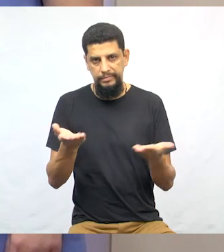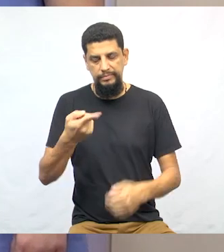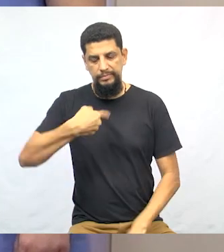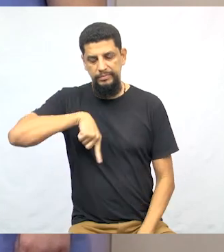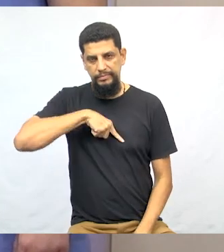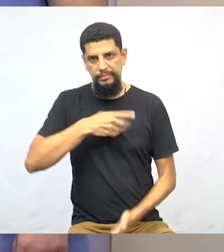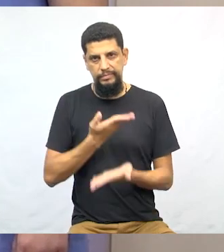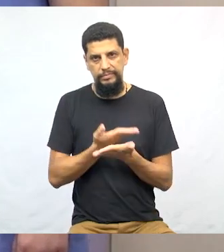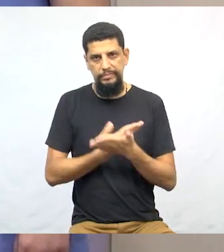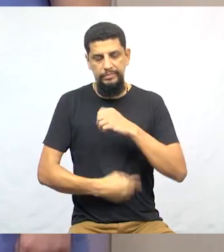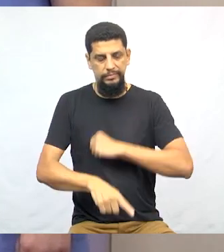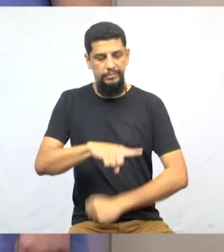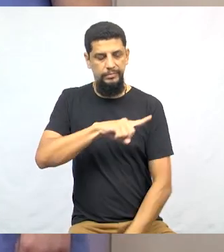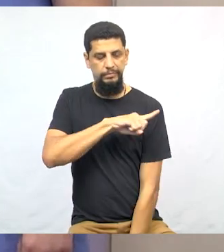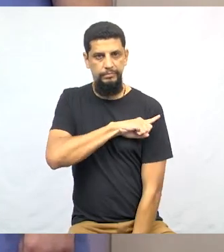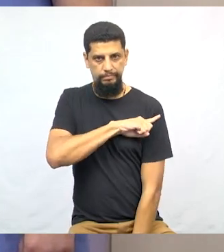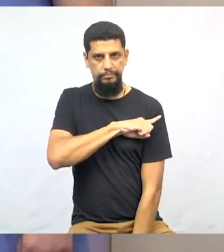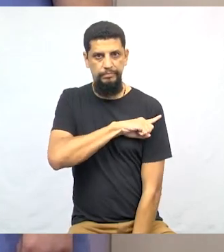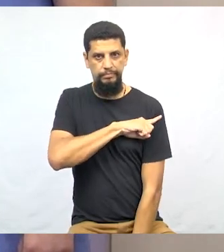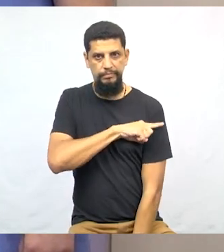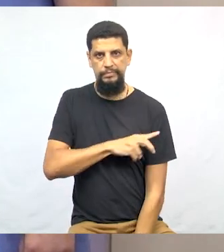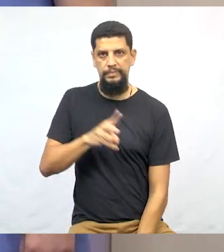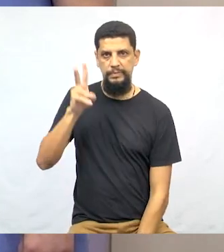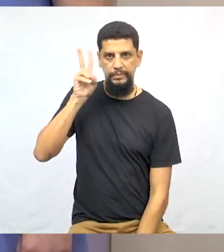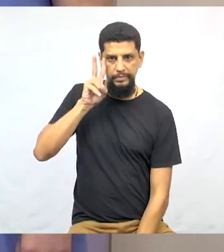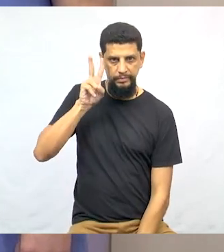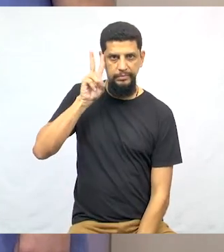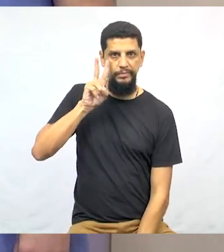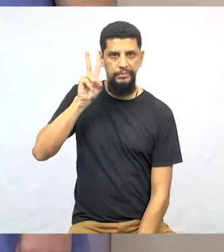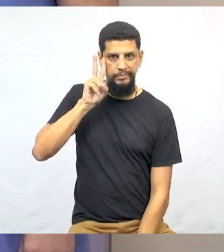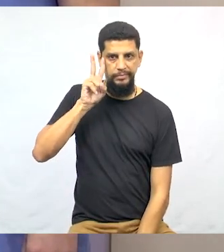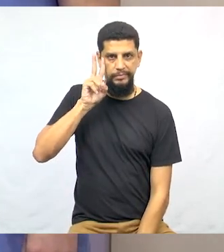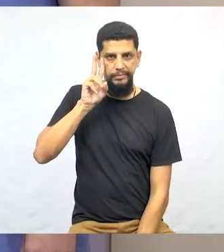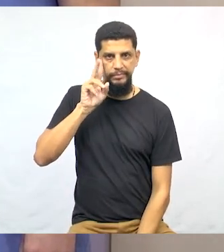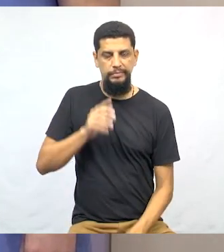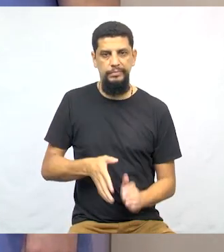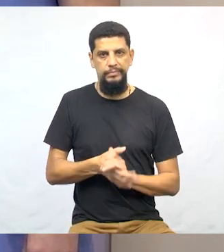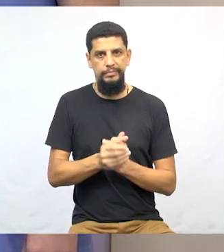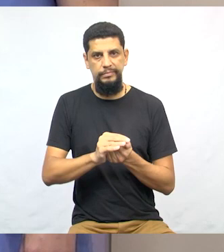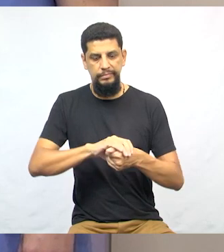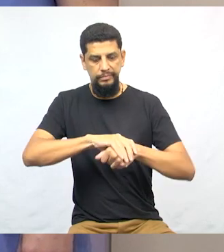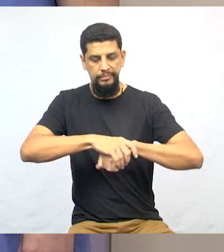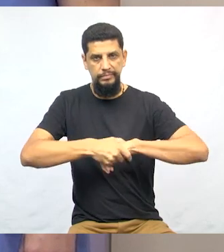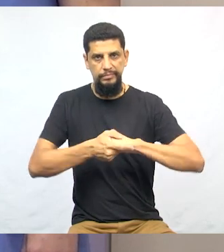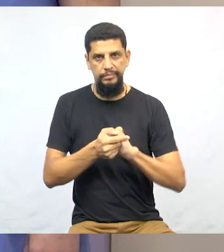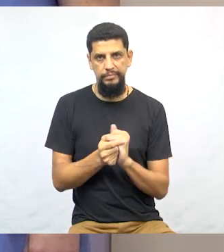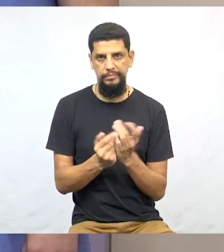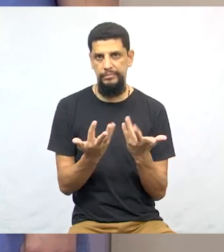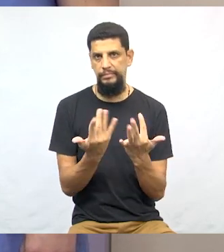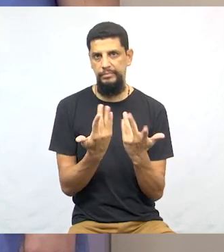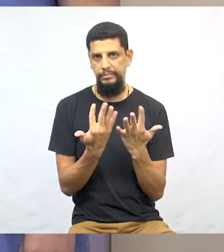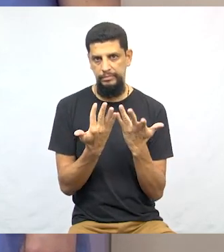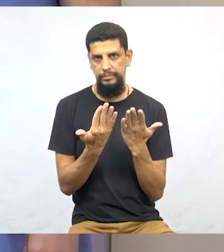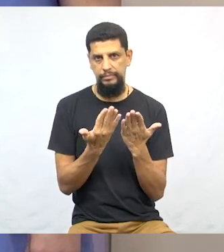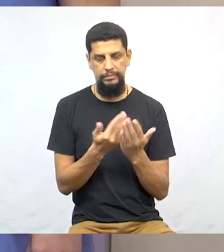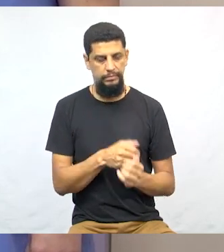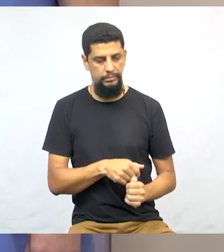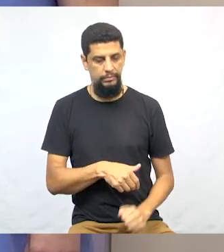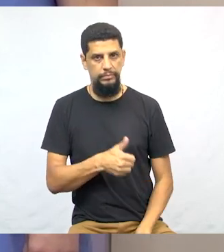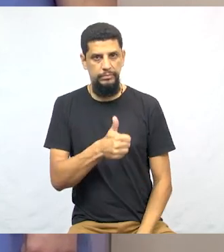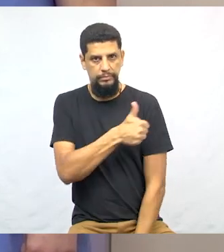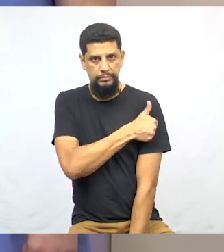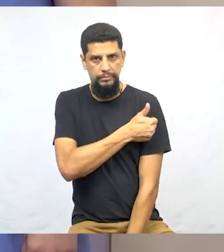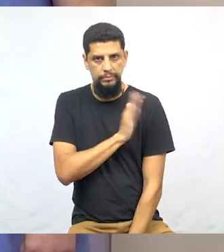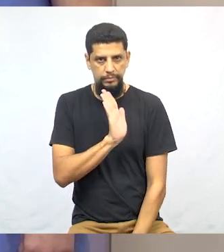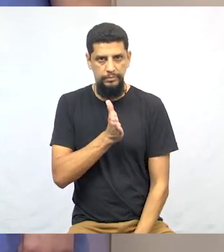na nossa aula do primeiro ano. Lembrando sempre da higienização das mãos. Eles já higienizaram